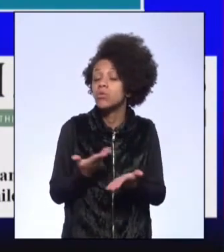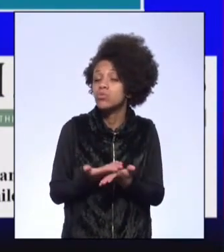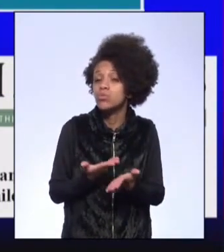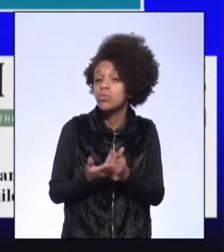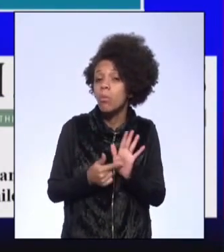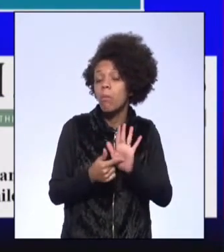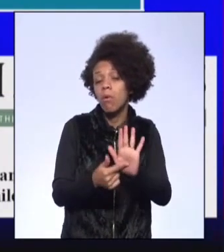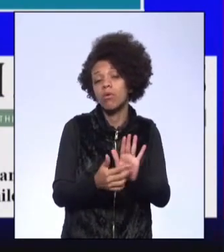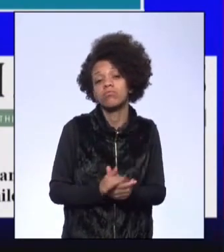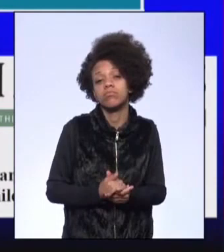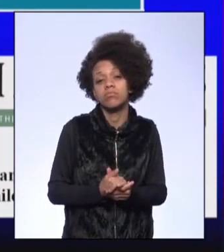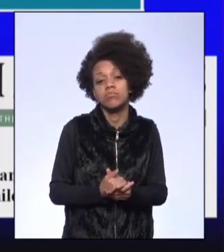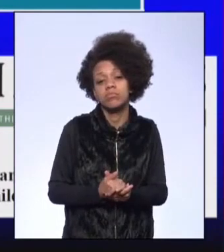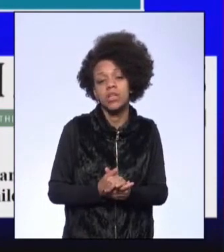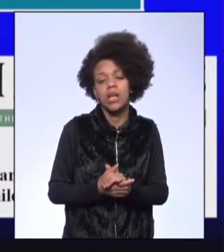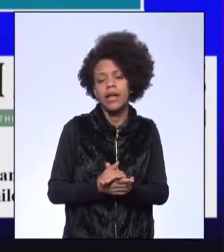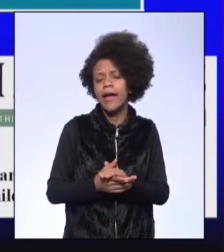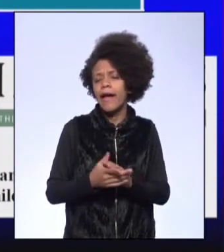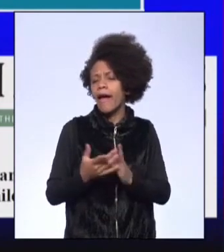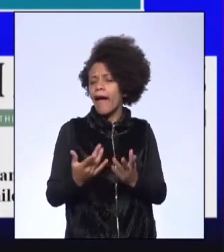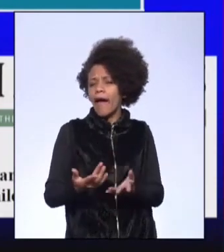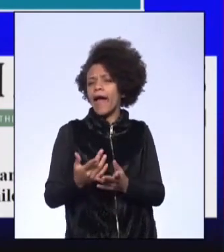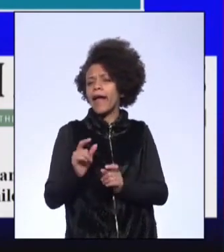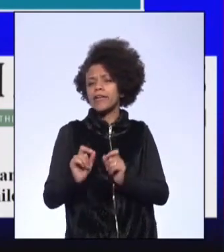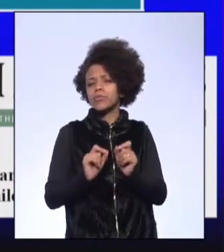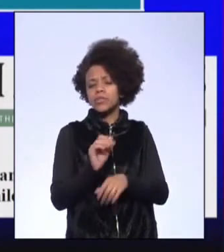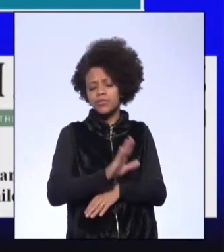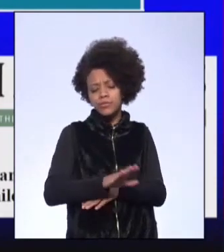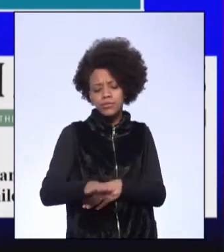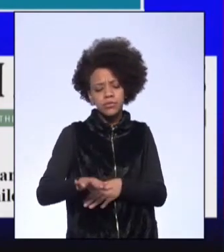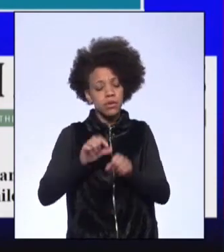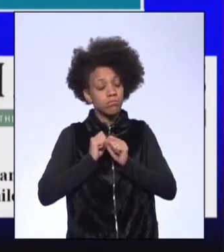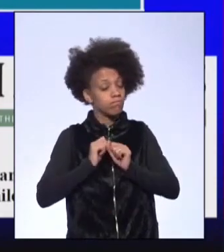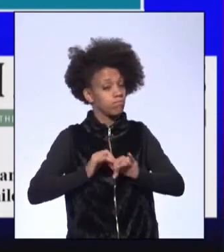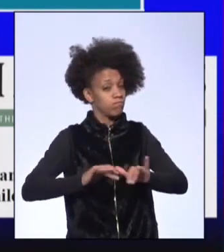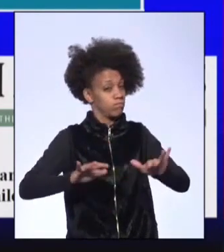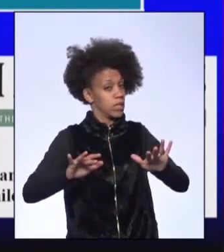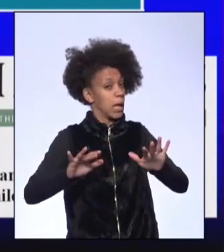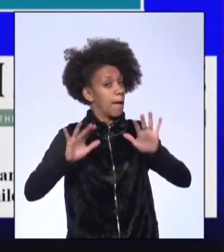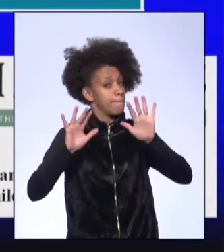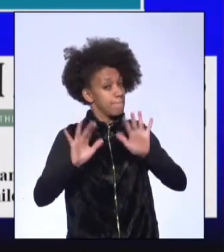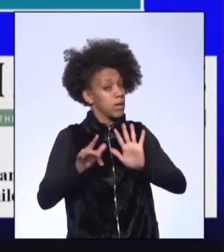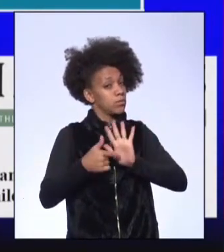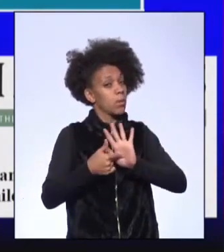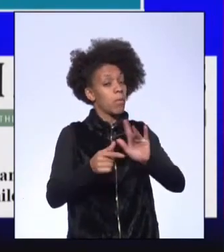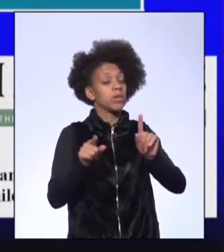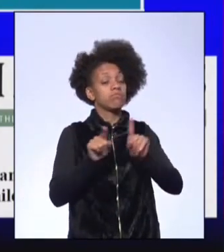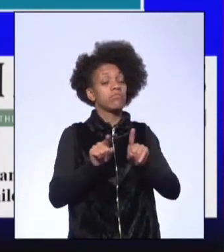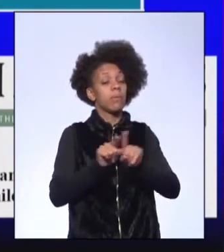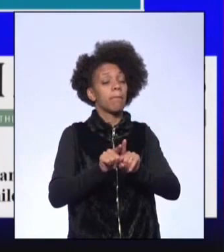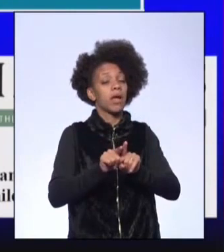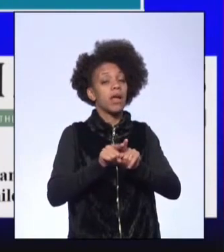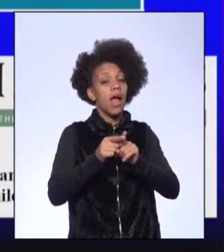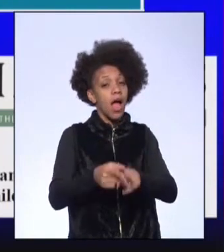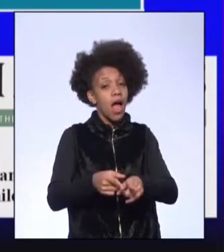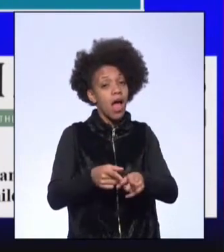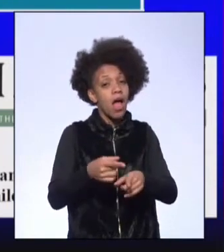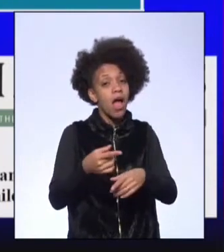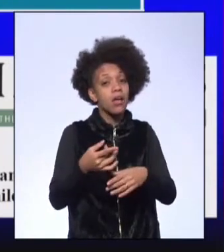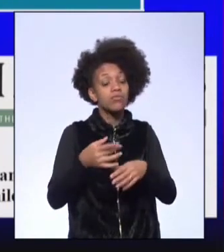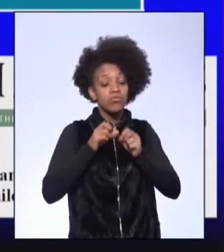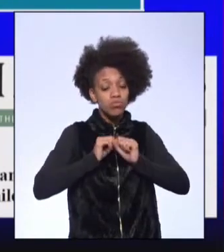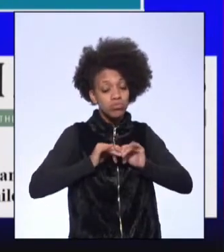mostram, em absoluto, é que crianças não transmitem. Mas o que eles mostram é que as crianças transmitem